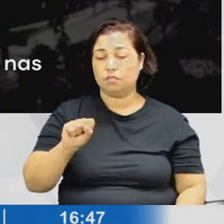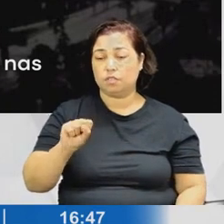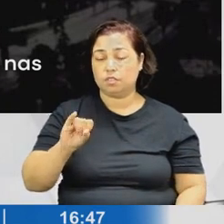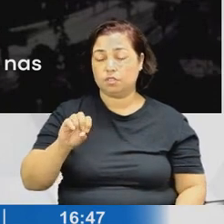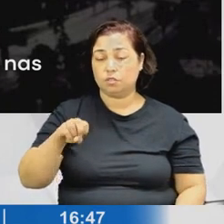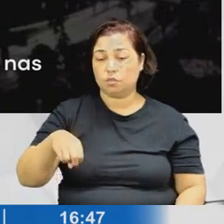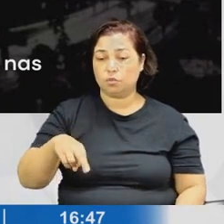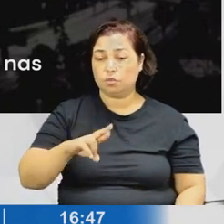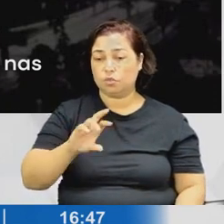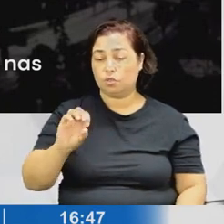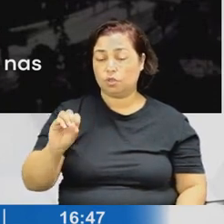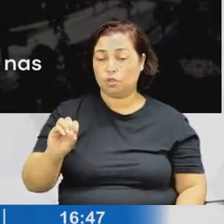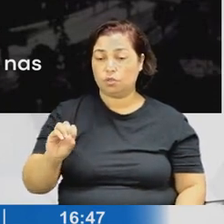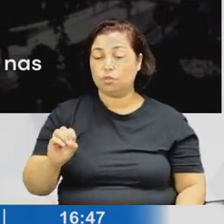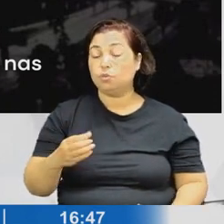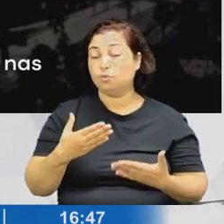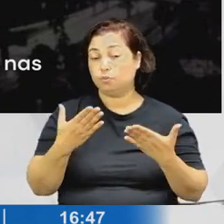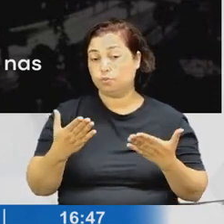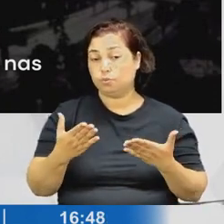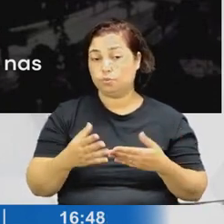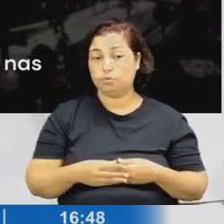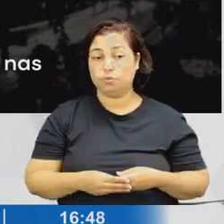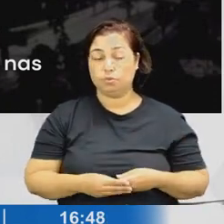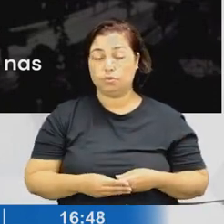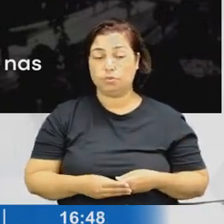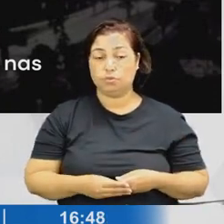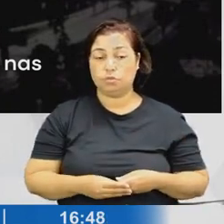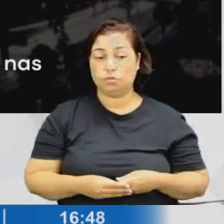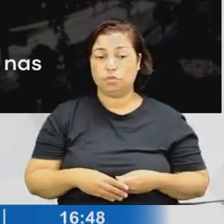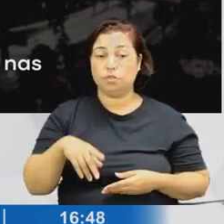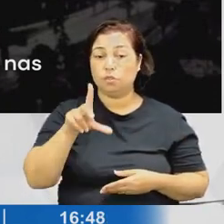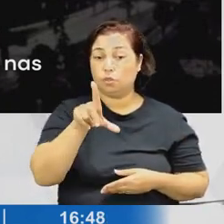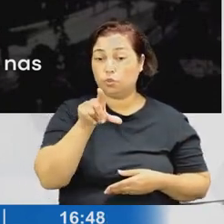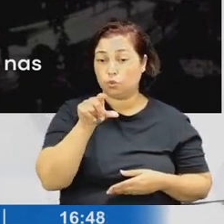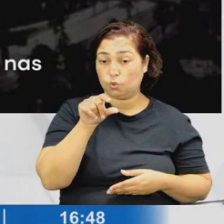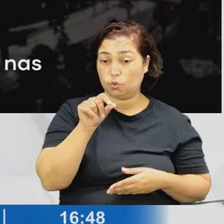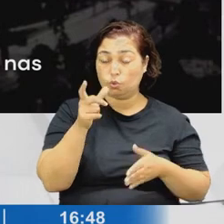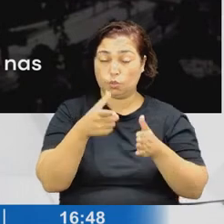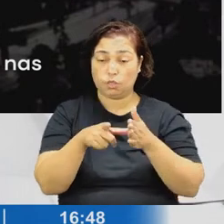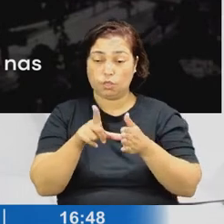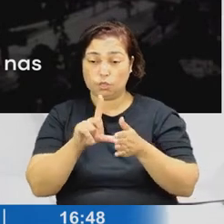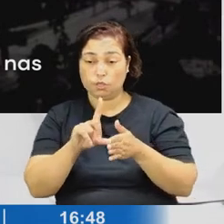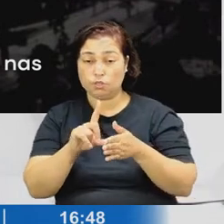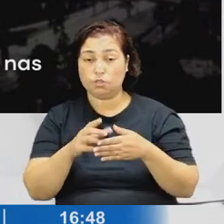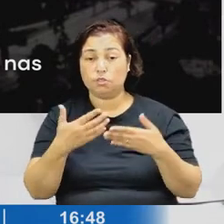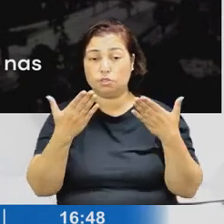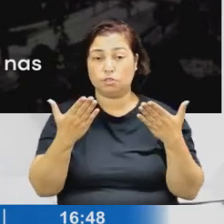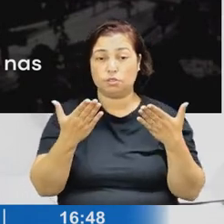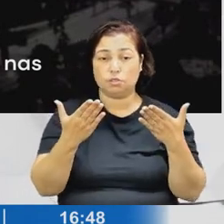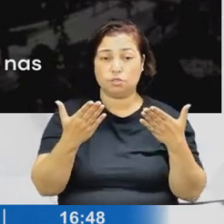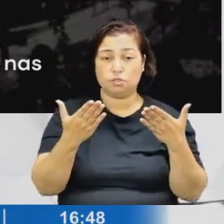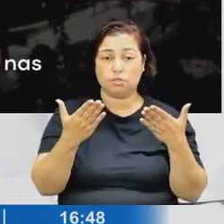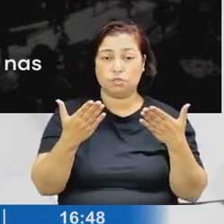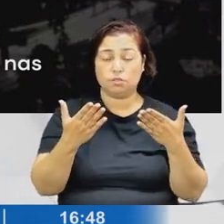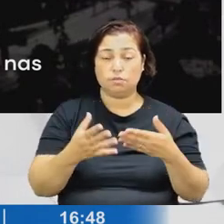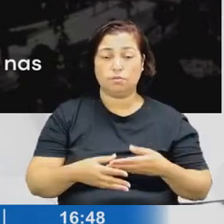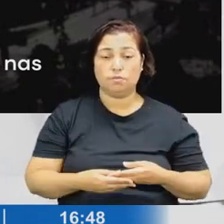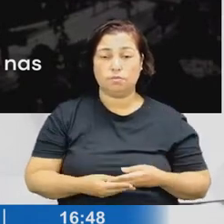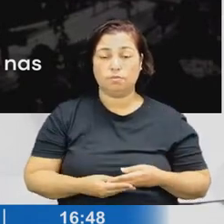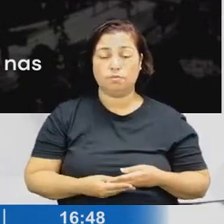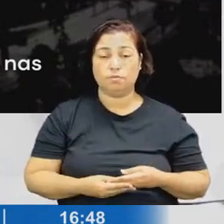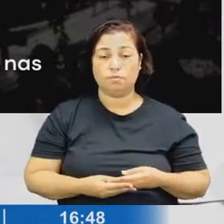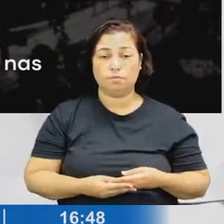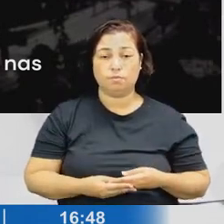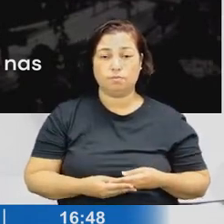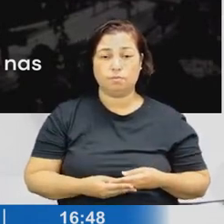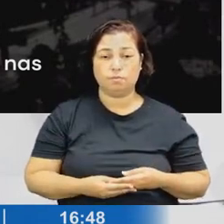tudo muito fácil é um cara que tá vendo a frente né então tem que ter que escolher antes antes você escolhe o arquétipo é qual a imagem técnica é qual